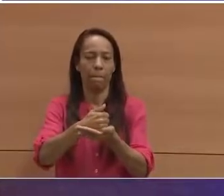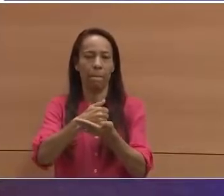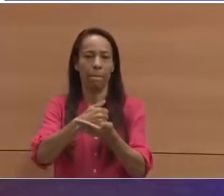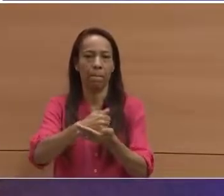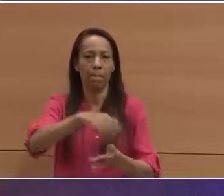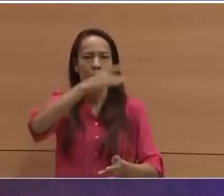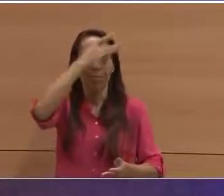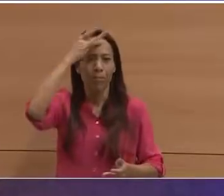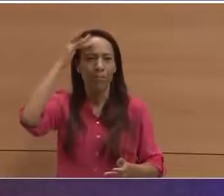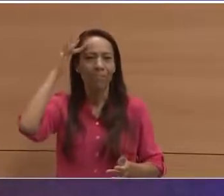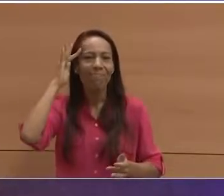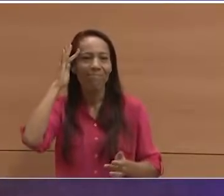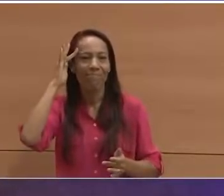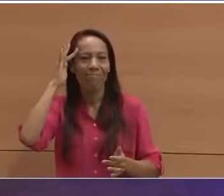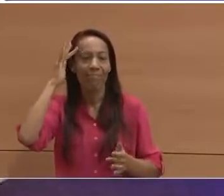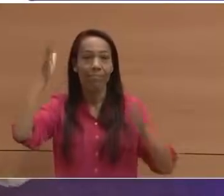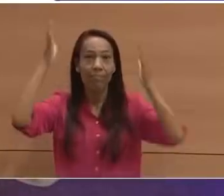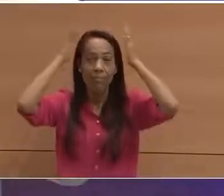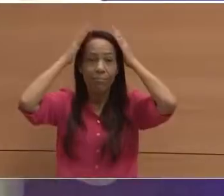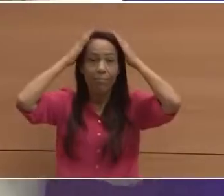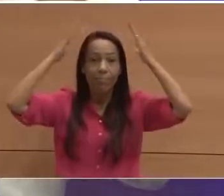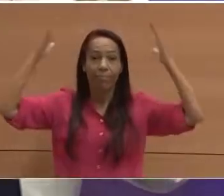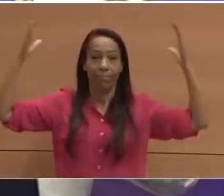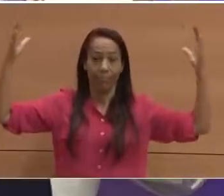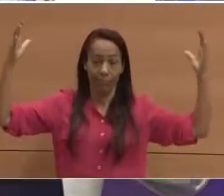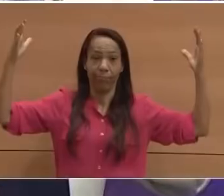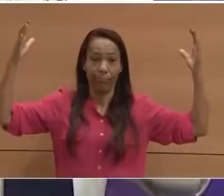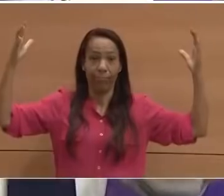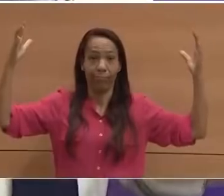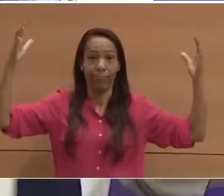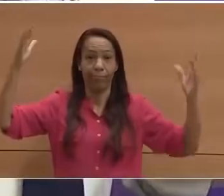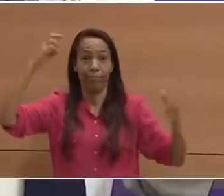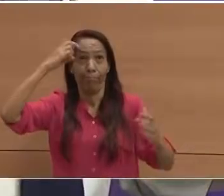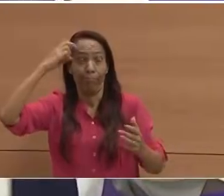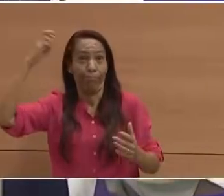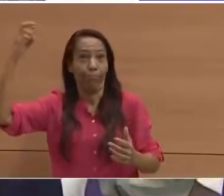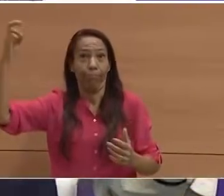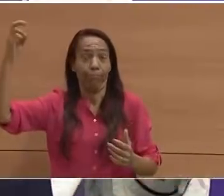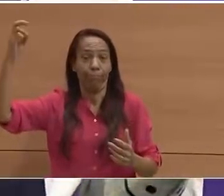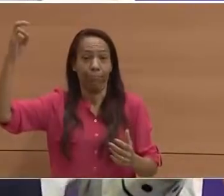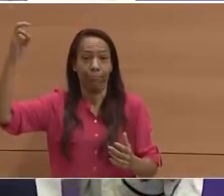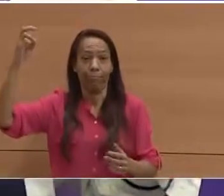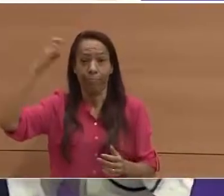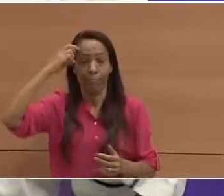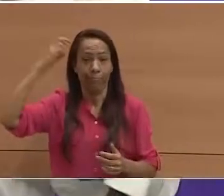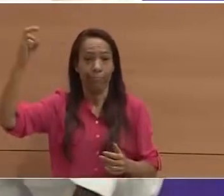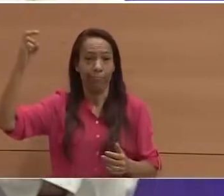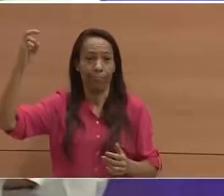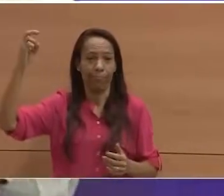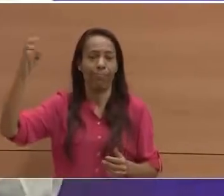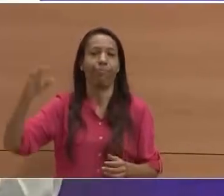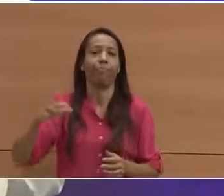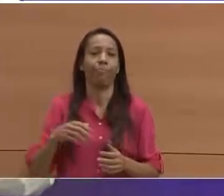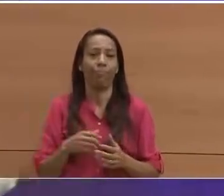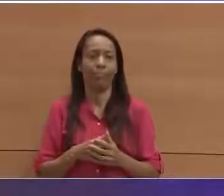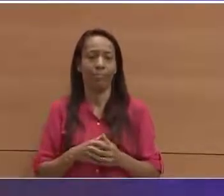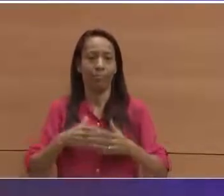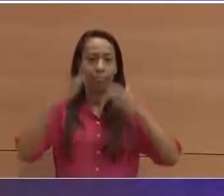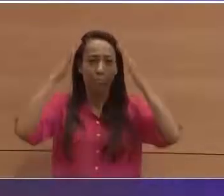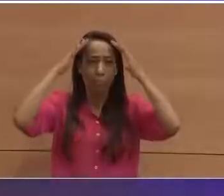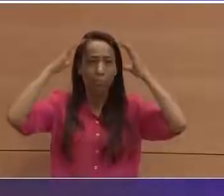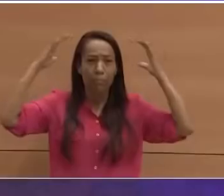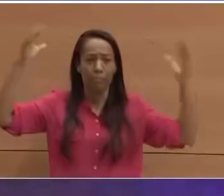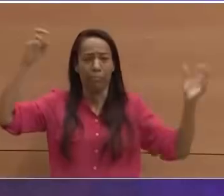essas pessoas cabeçudas, como eu comentei ontem, eu era um desses cabeçudos, né? O irmão